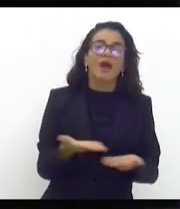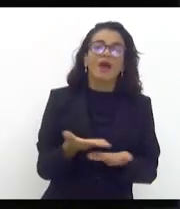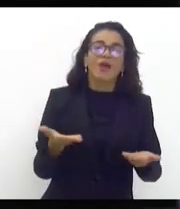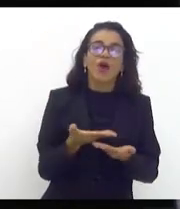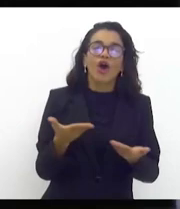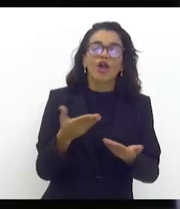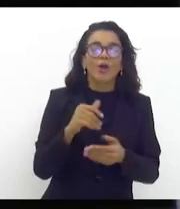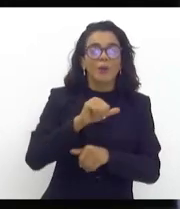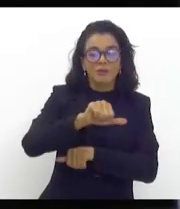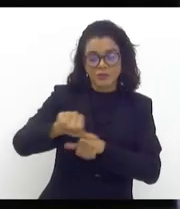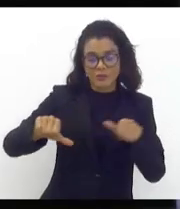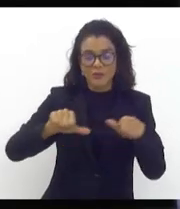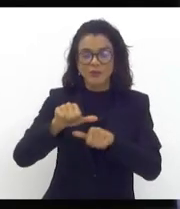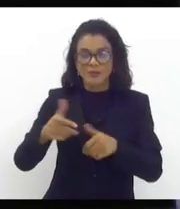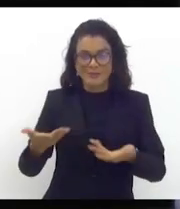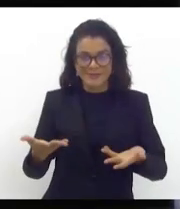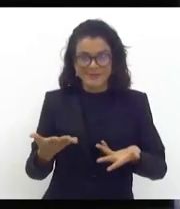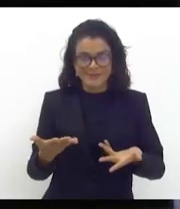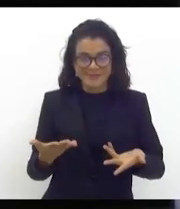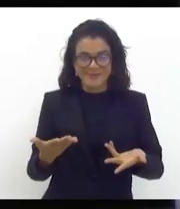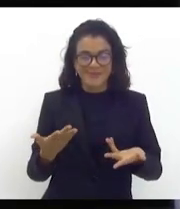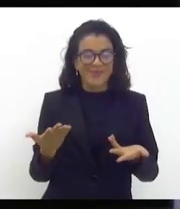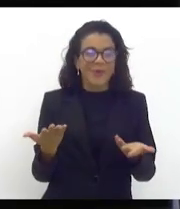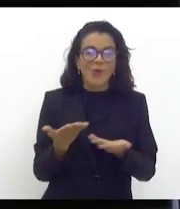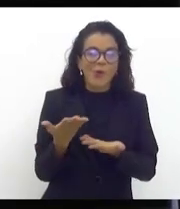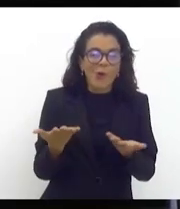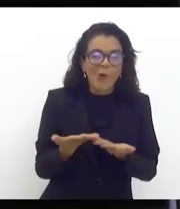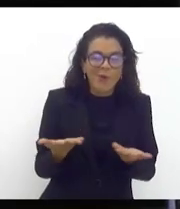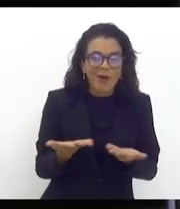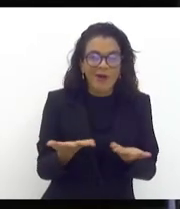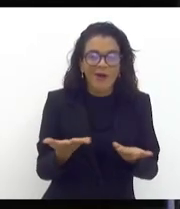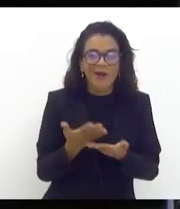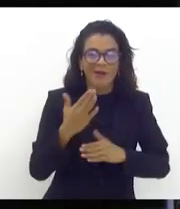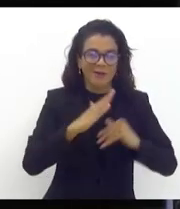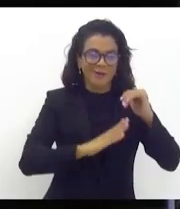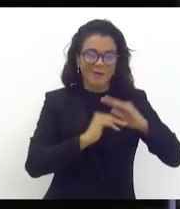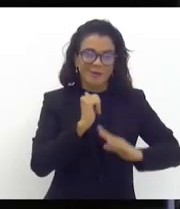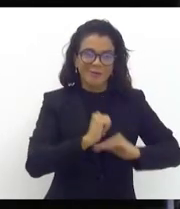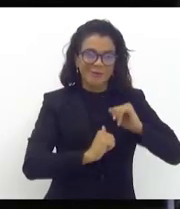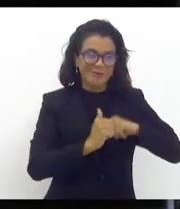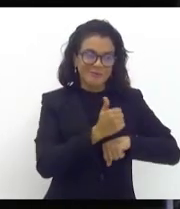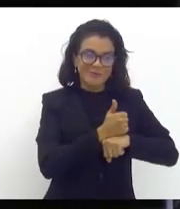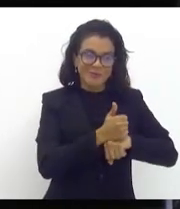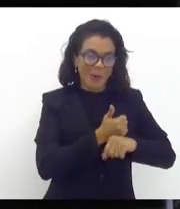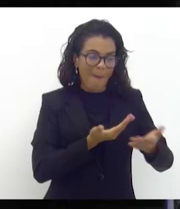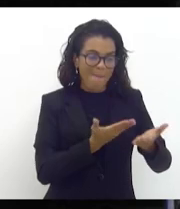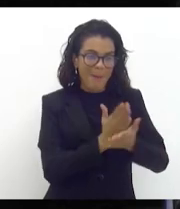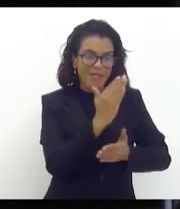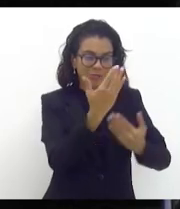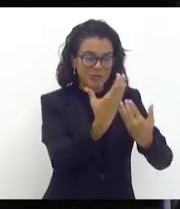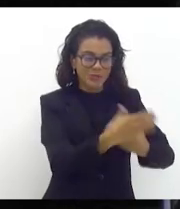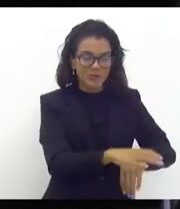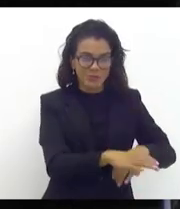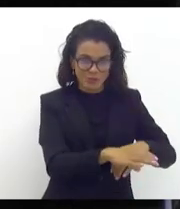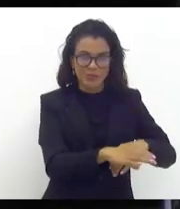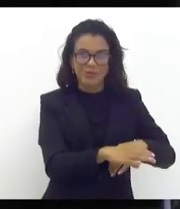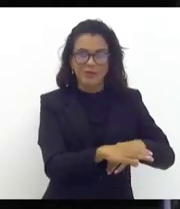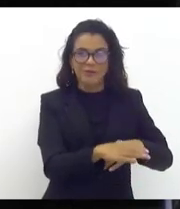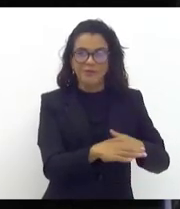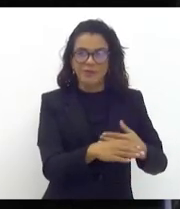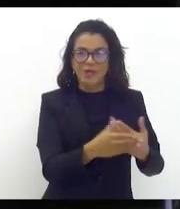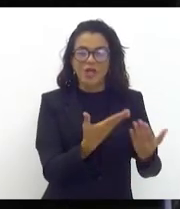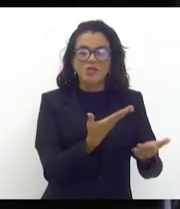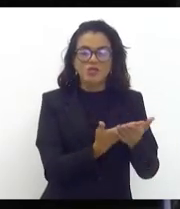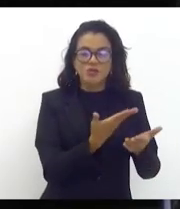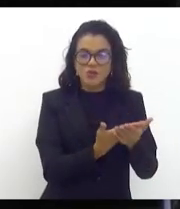essa transposição. Como é que fica um profissional que está aprovado num concurso, fazendo a Academia da